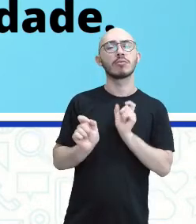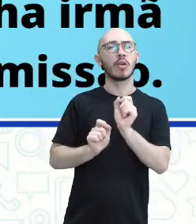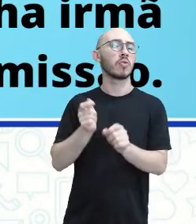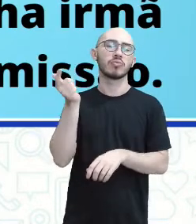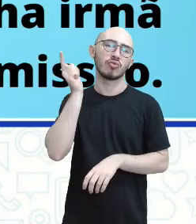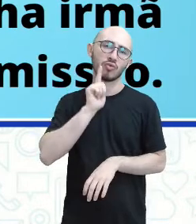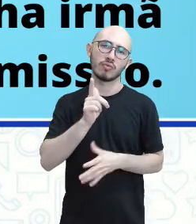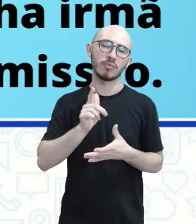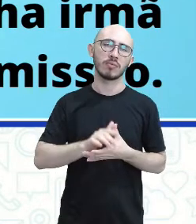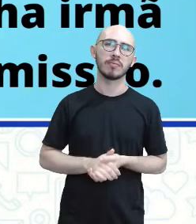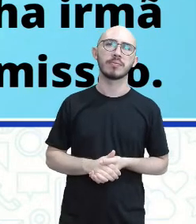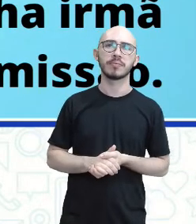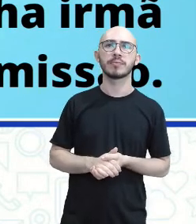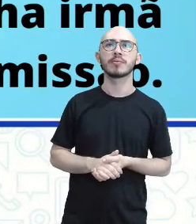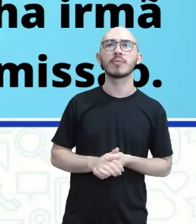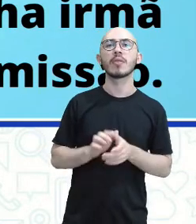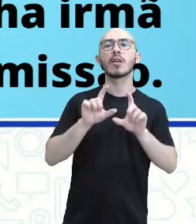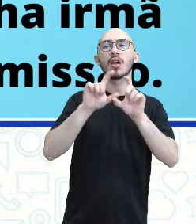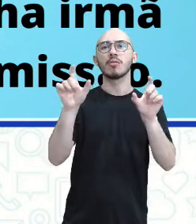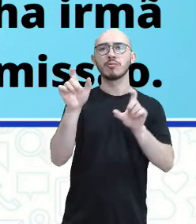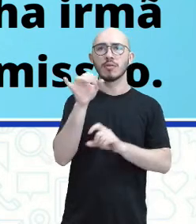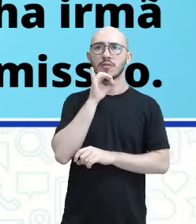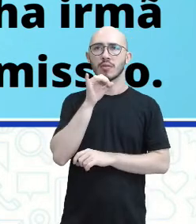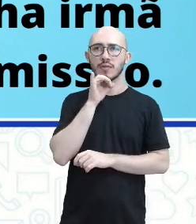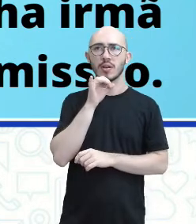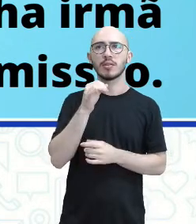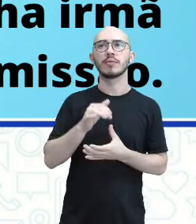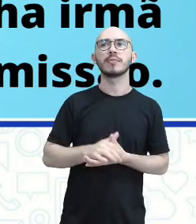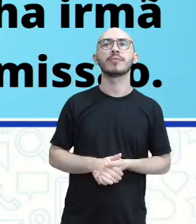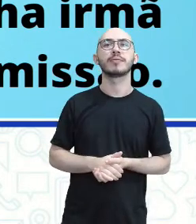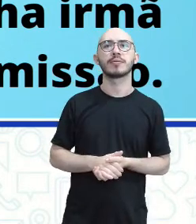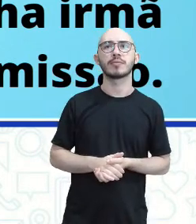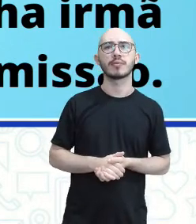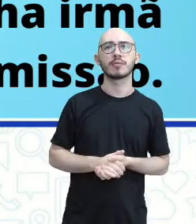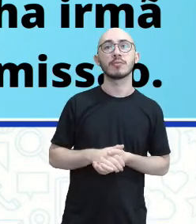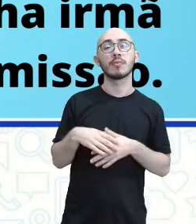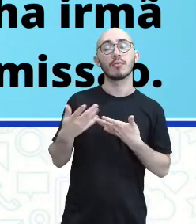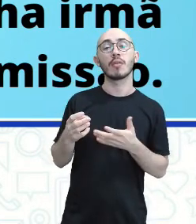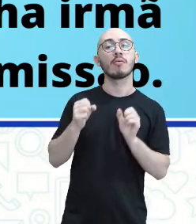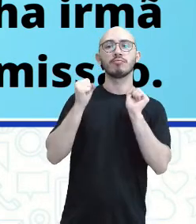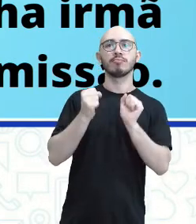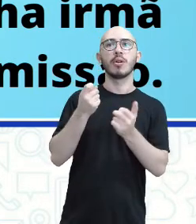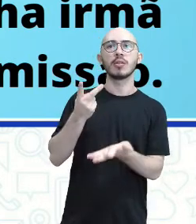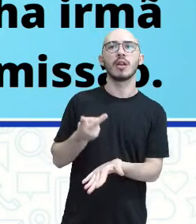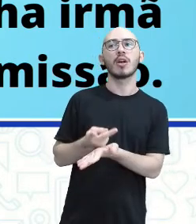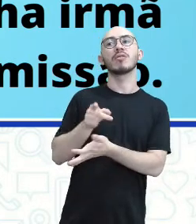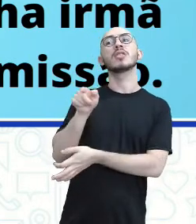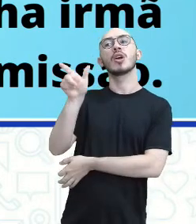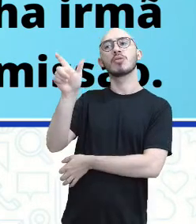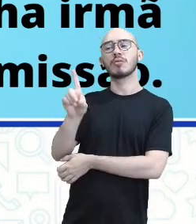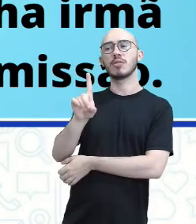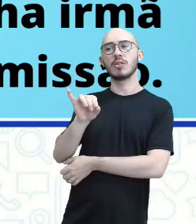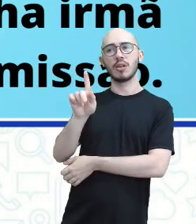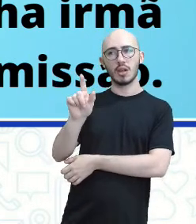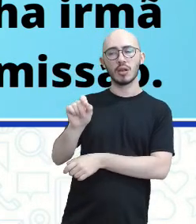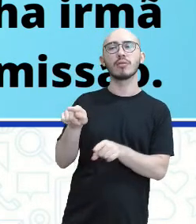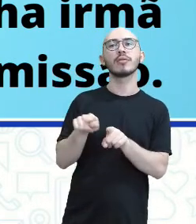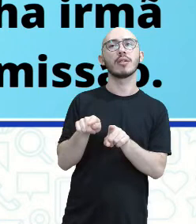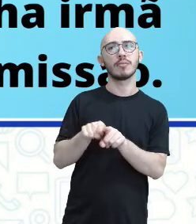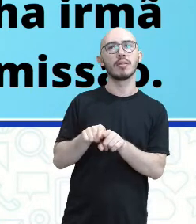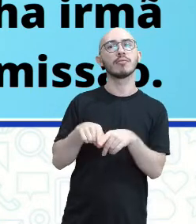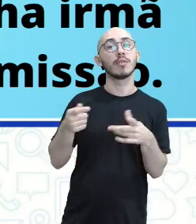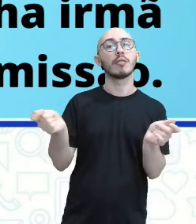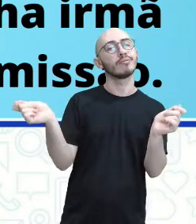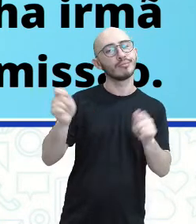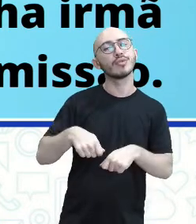né? It can happen with Diego too. Isso pode acontecer com o Diego também. Existe uma possibilidade